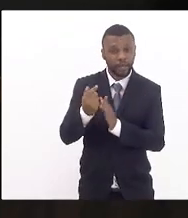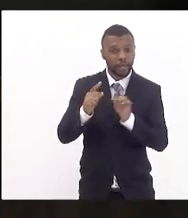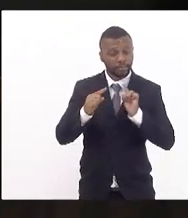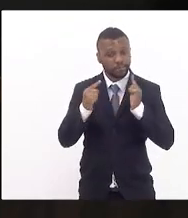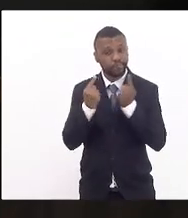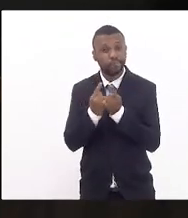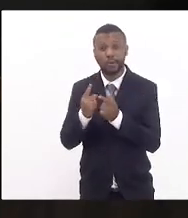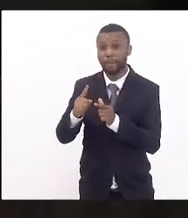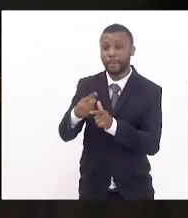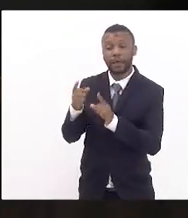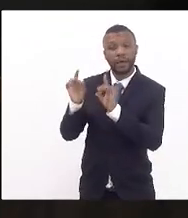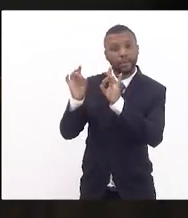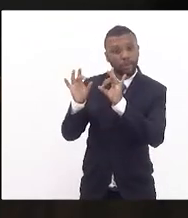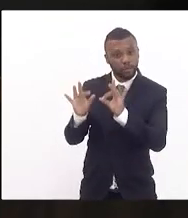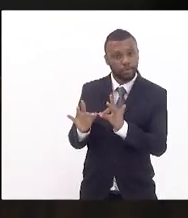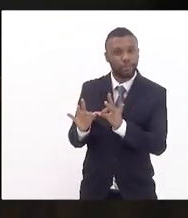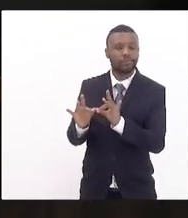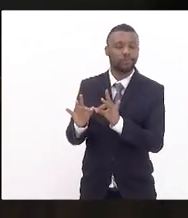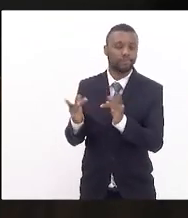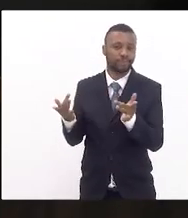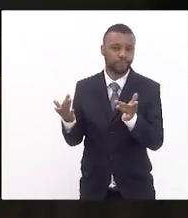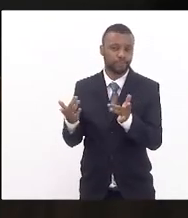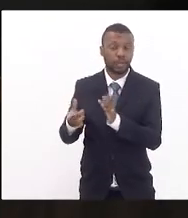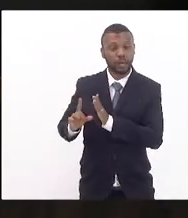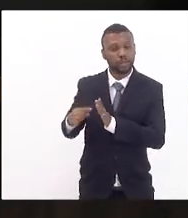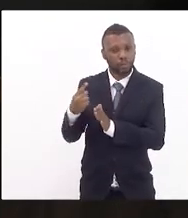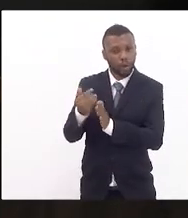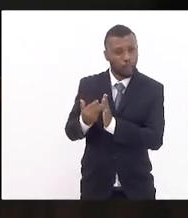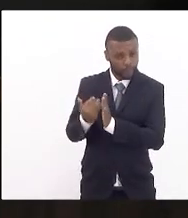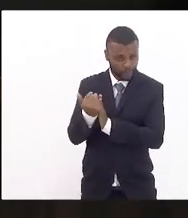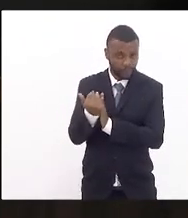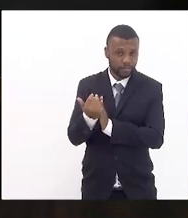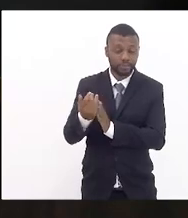de iniciarmos a ordem da sessão, deputada Tia Ju.